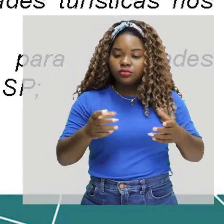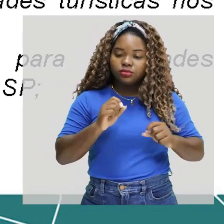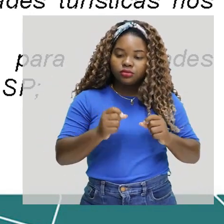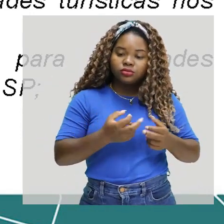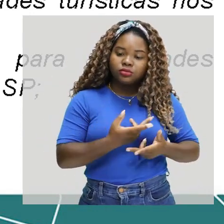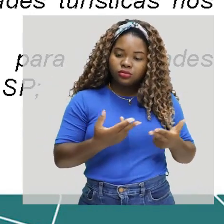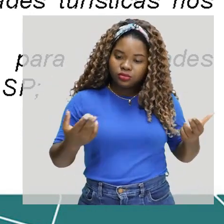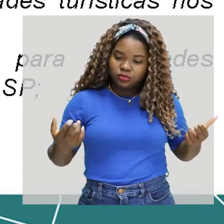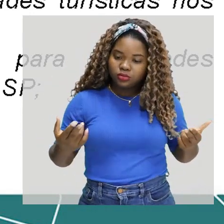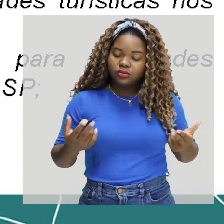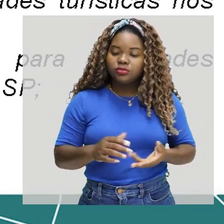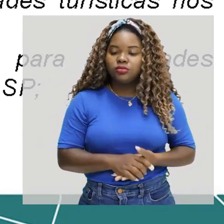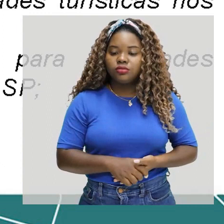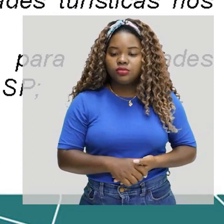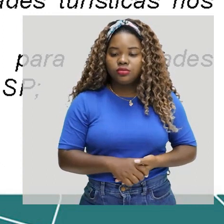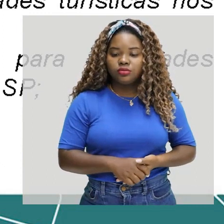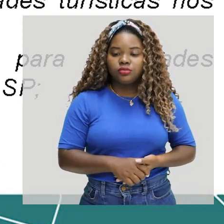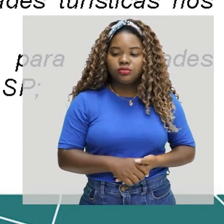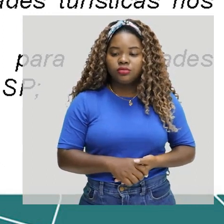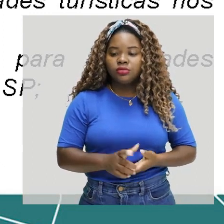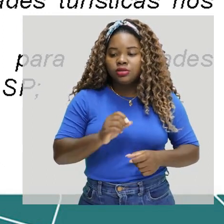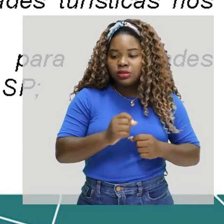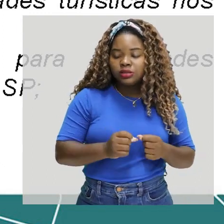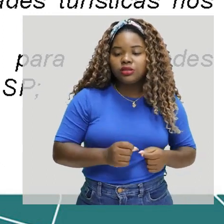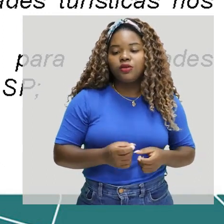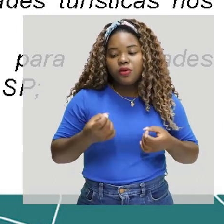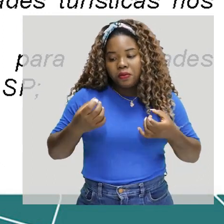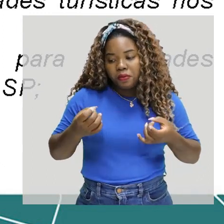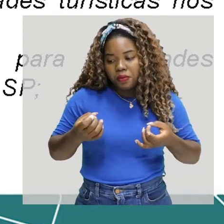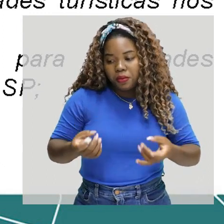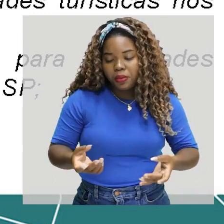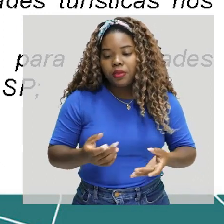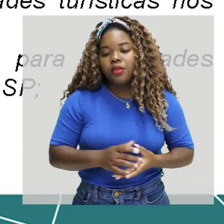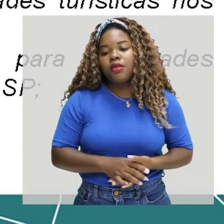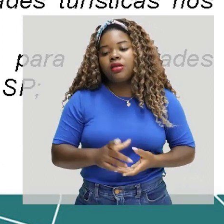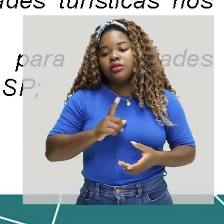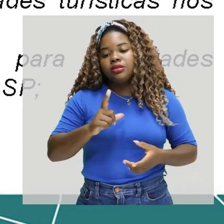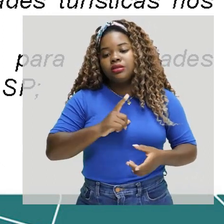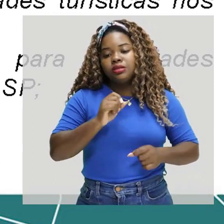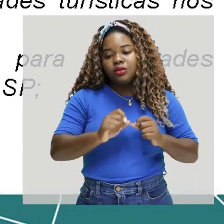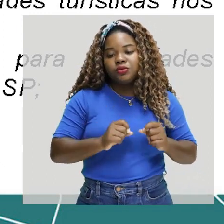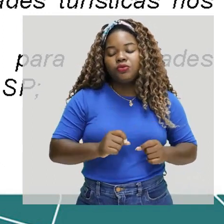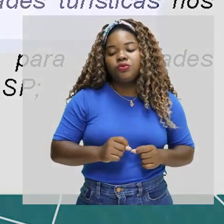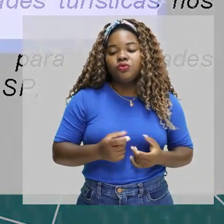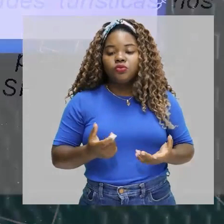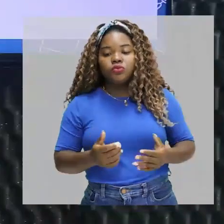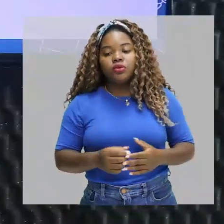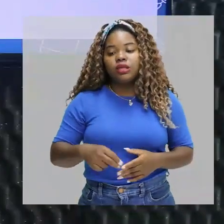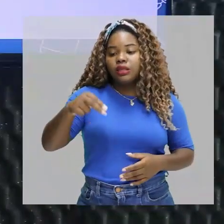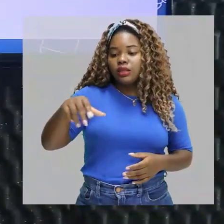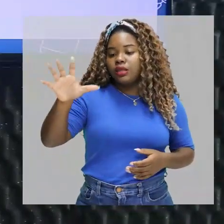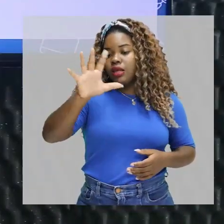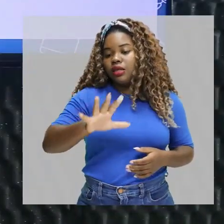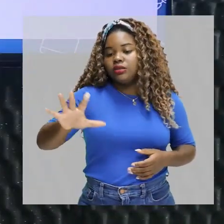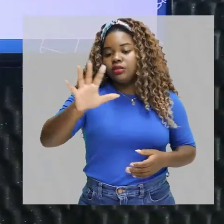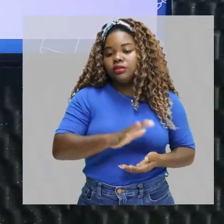diversificado e competitivo quando falamos de prestação de serviços essa região vai apresentar destaque a nível nacional e quando falamos